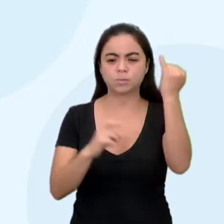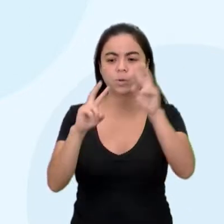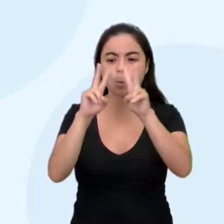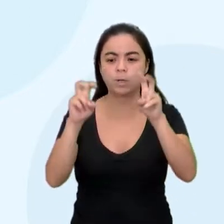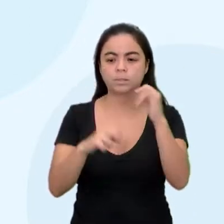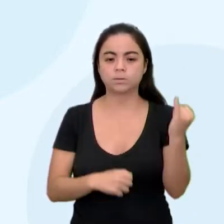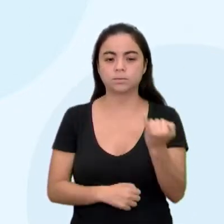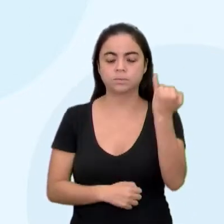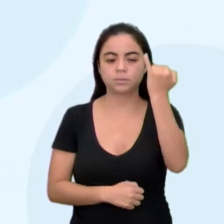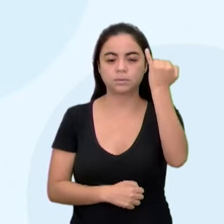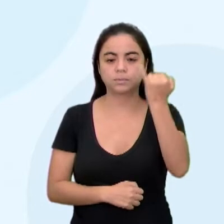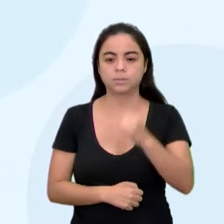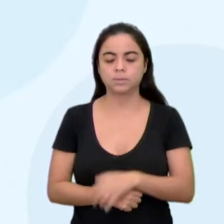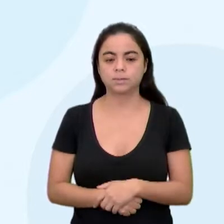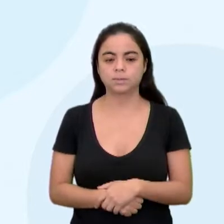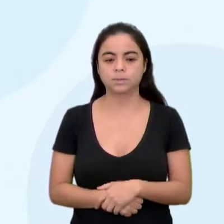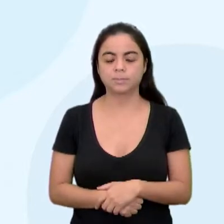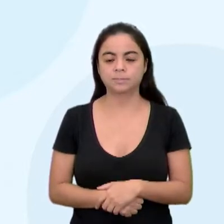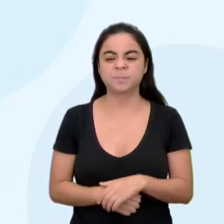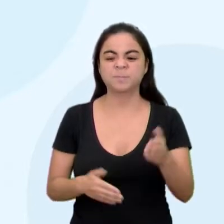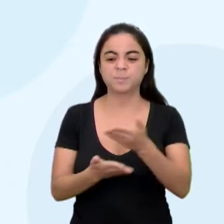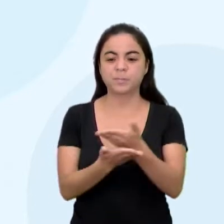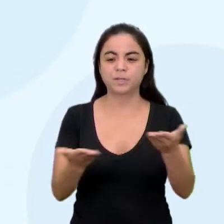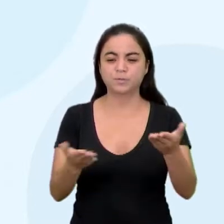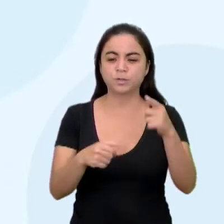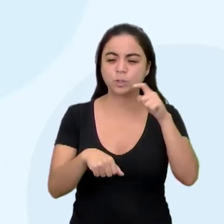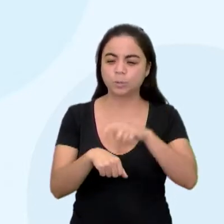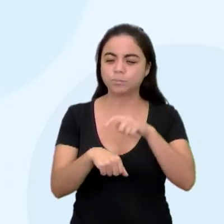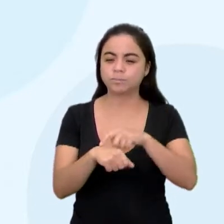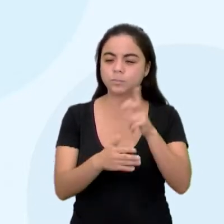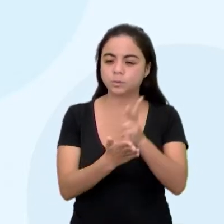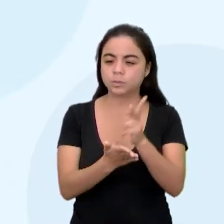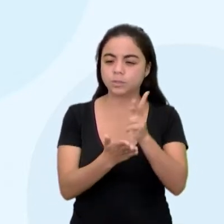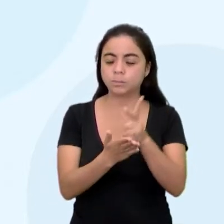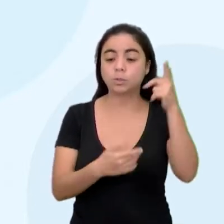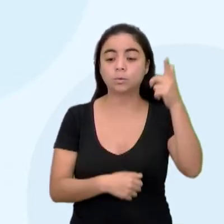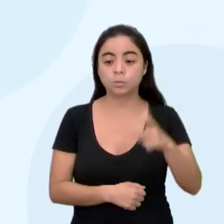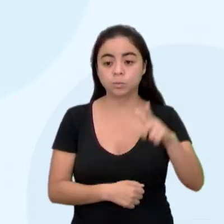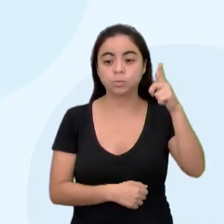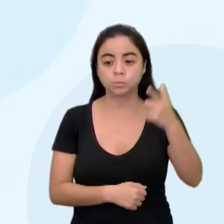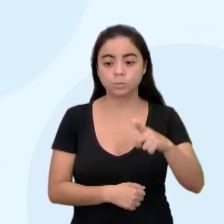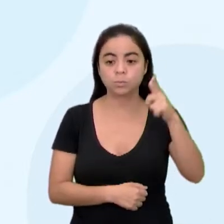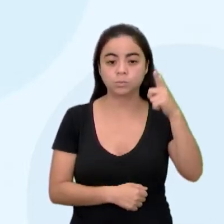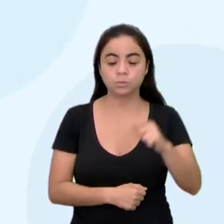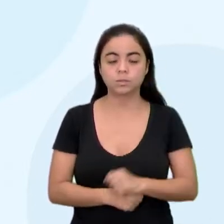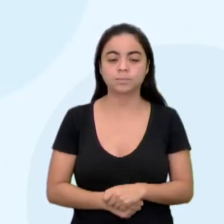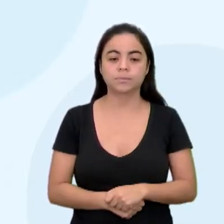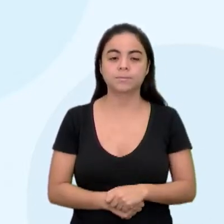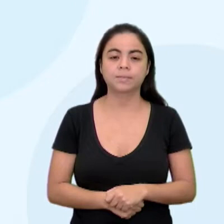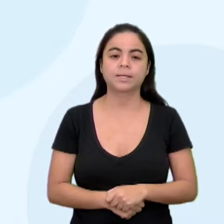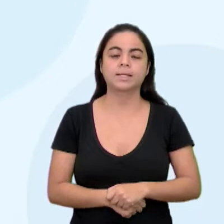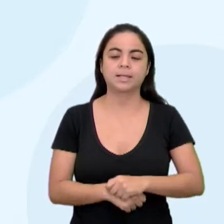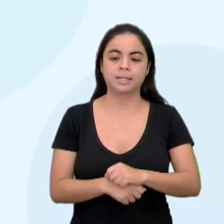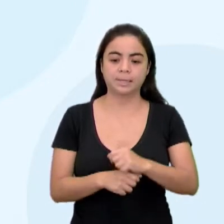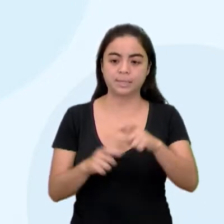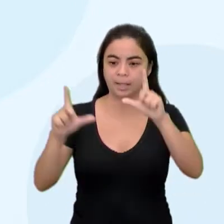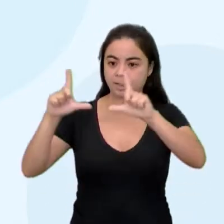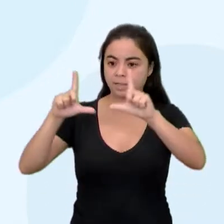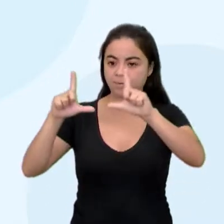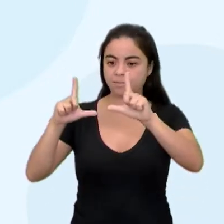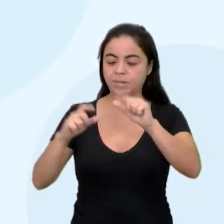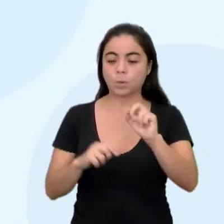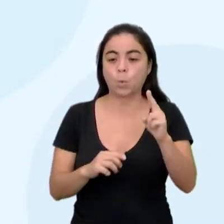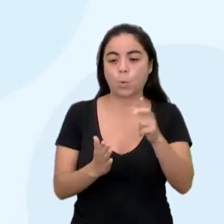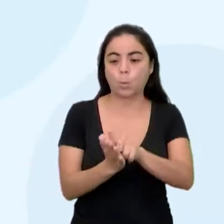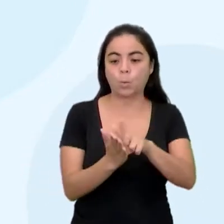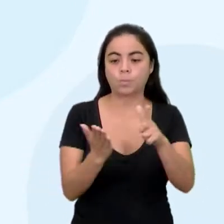O assunto de relevância, aquele que você o tempo todo vê se repetindo, tanto na TV como no jornal impresso, né? Ou